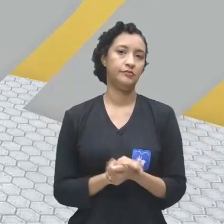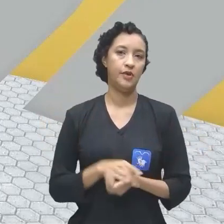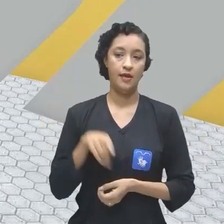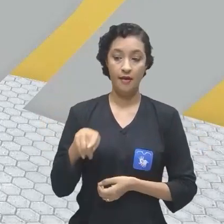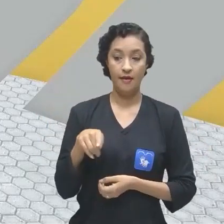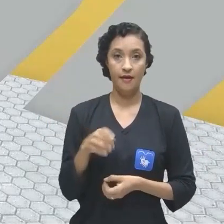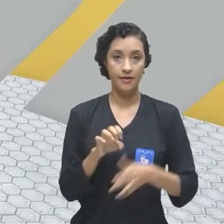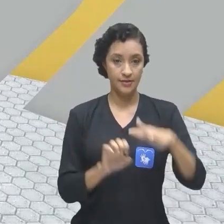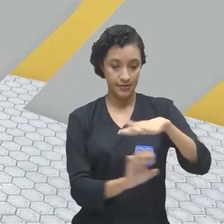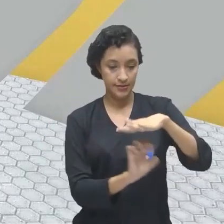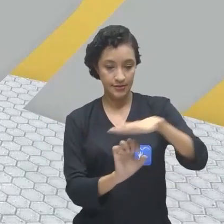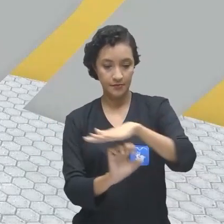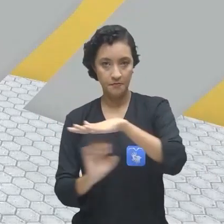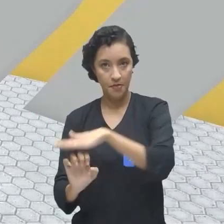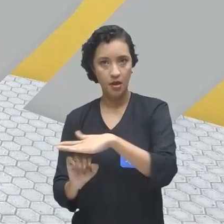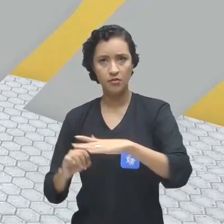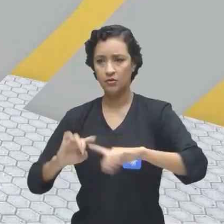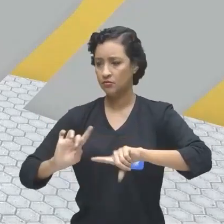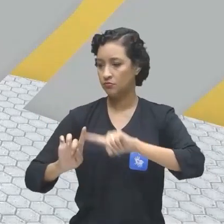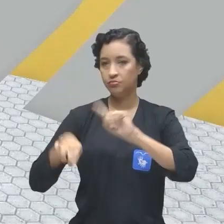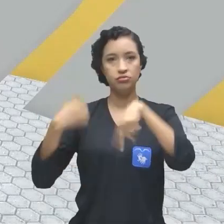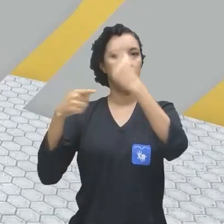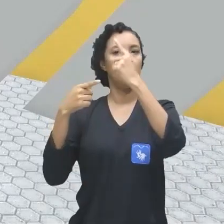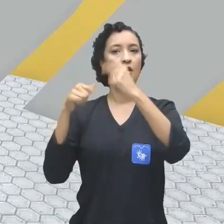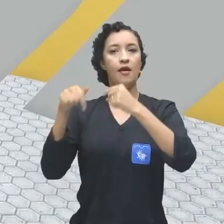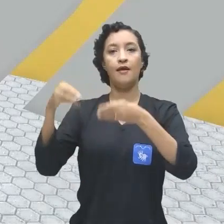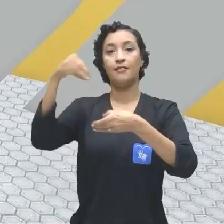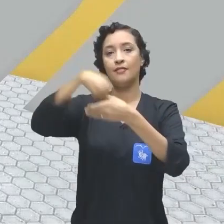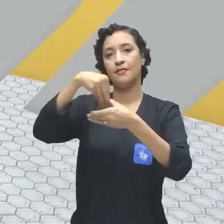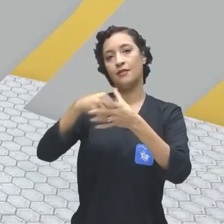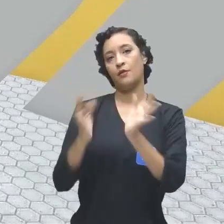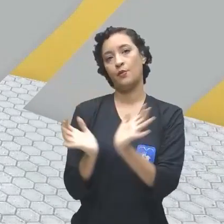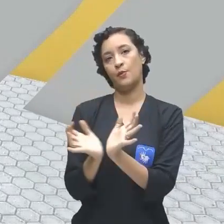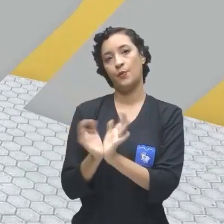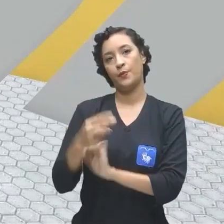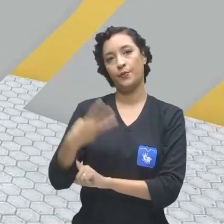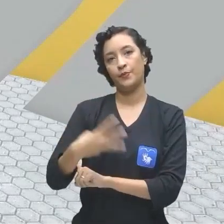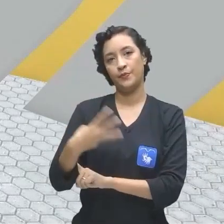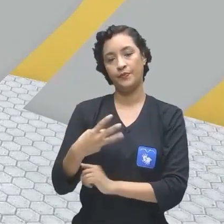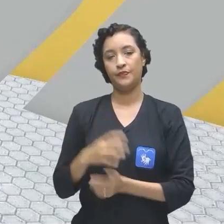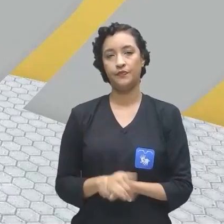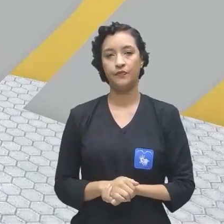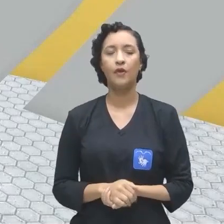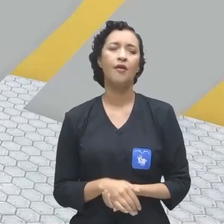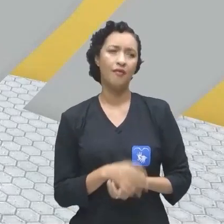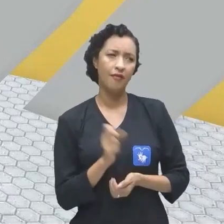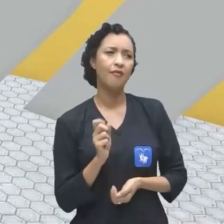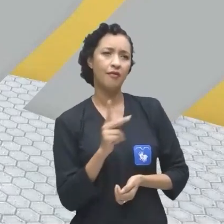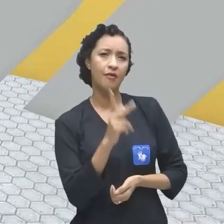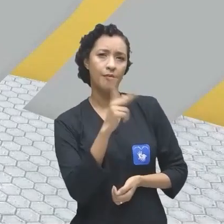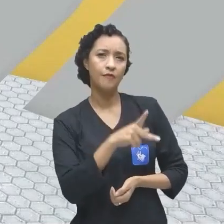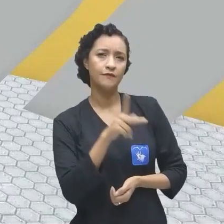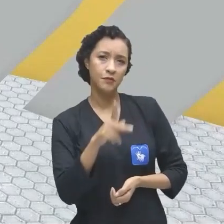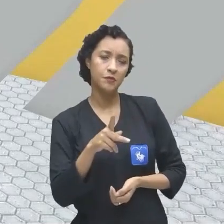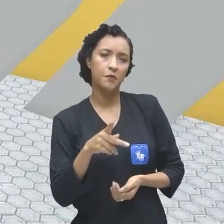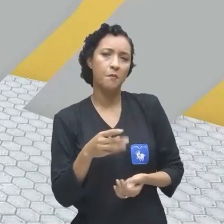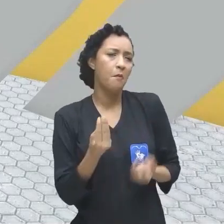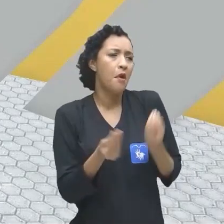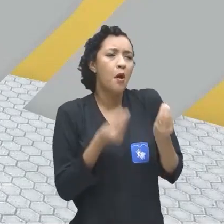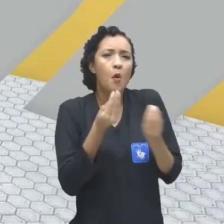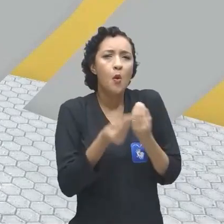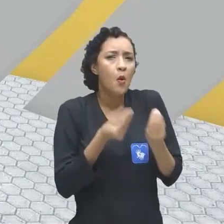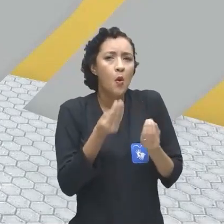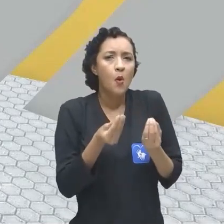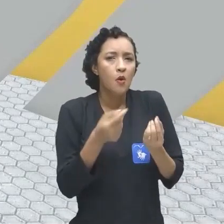negócios vêm evoluindo, que é o terceiro setor da economia. Tá, professora, mas e aí? Como é que esses